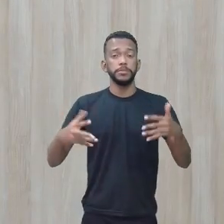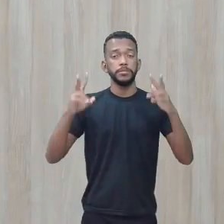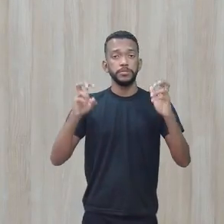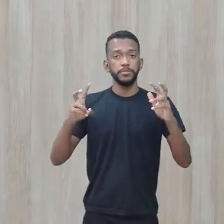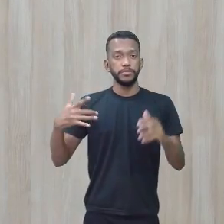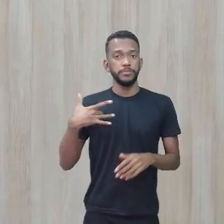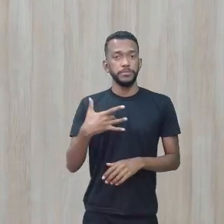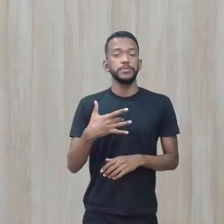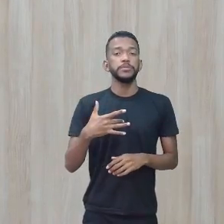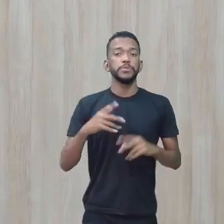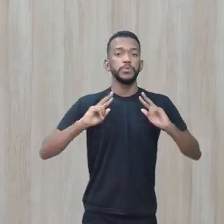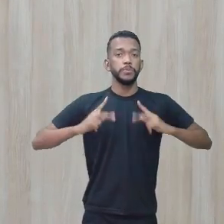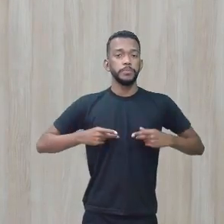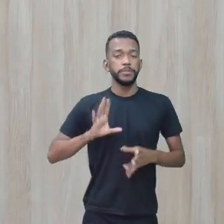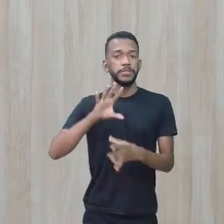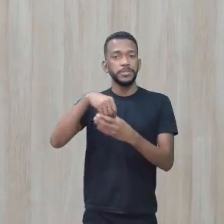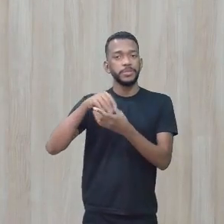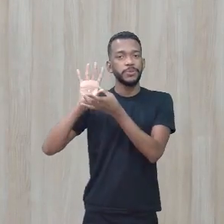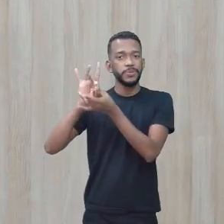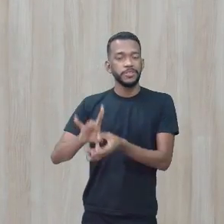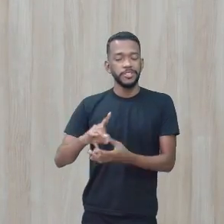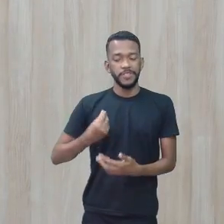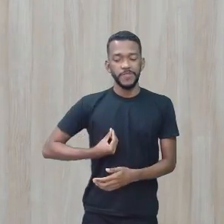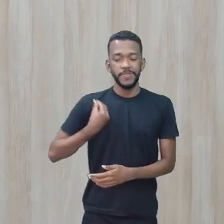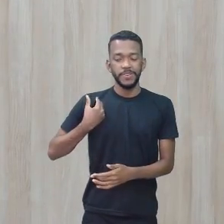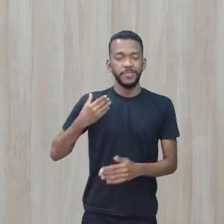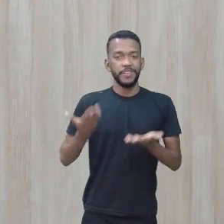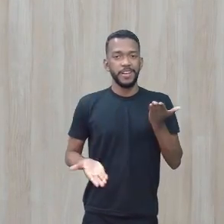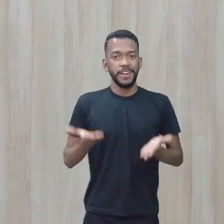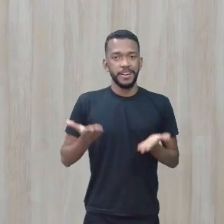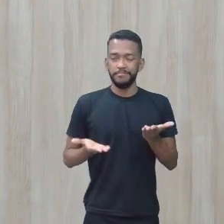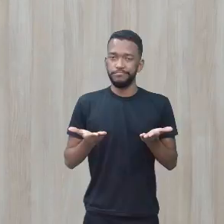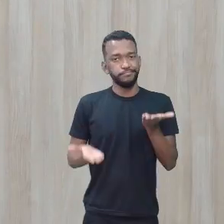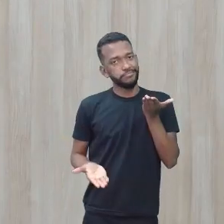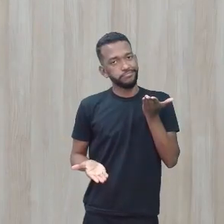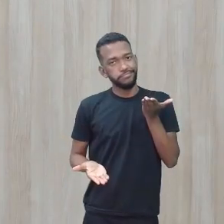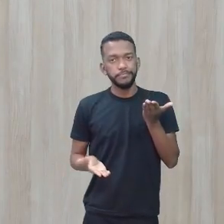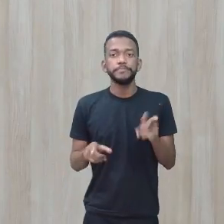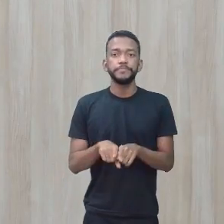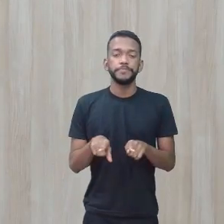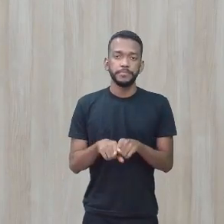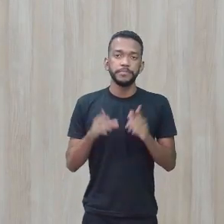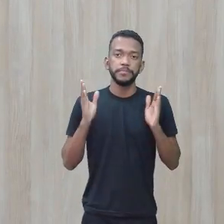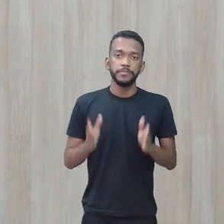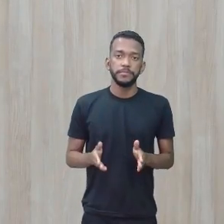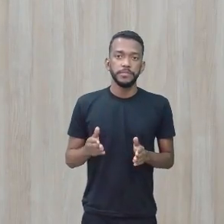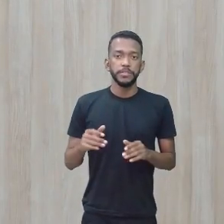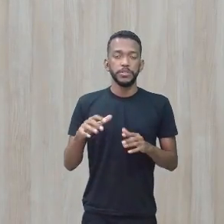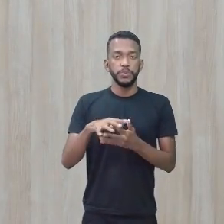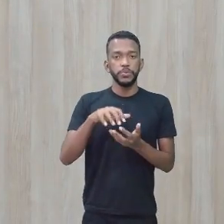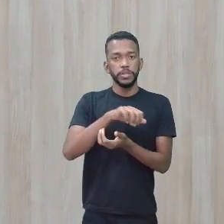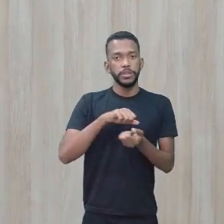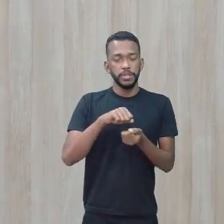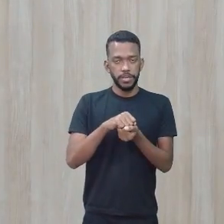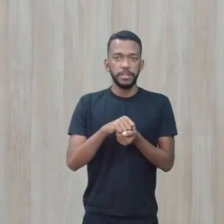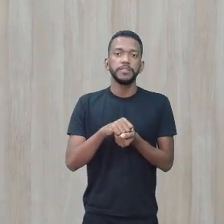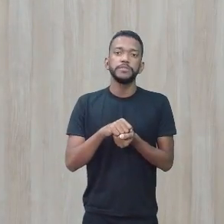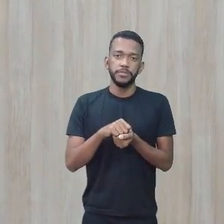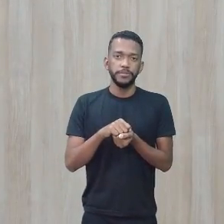humano dentro desse contexto, vivendo de uma forma equilibrada, de uma forma mais sustentável, vamos dizer